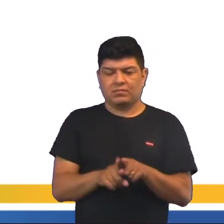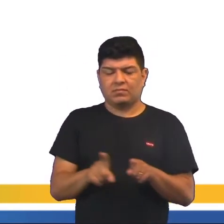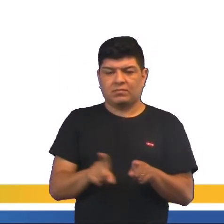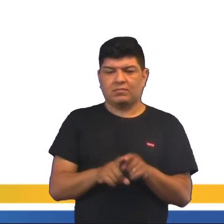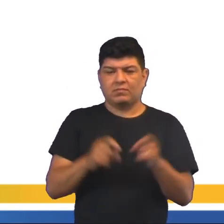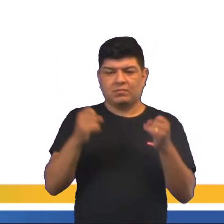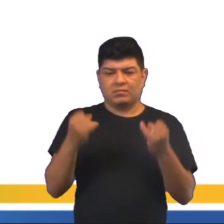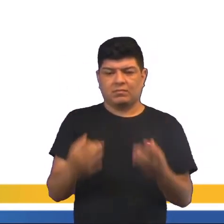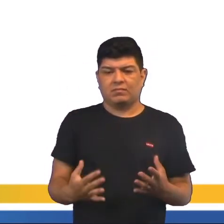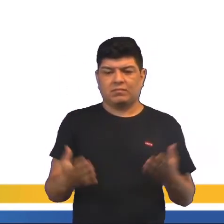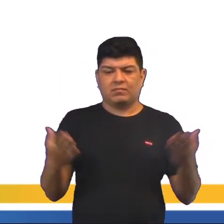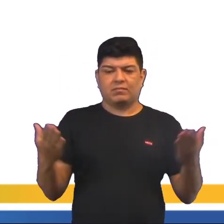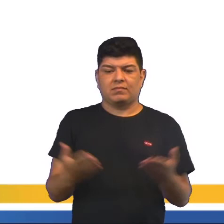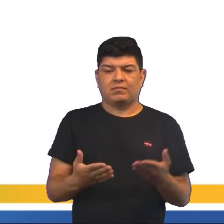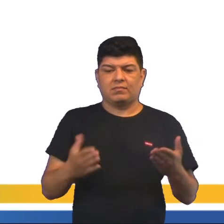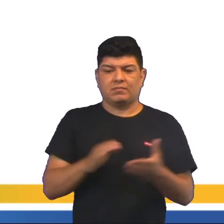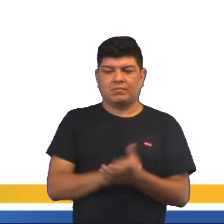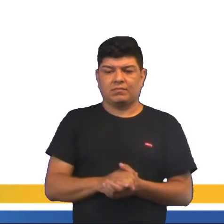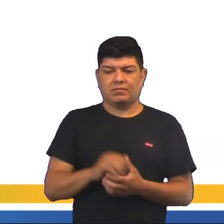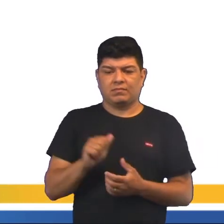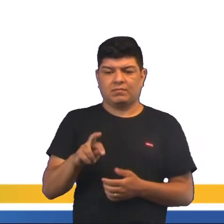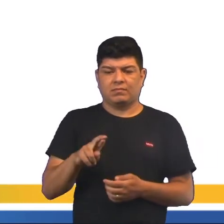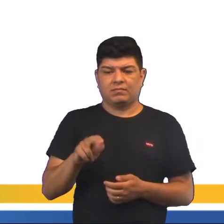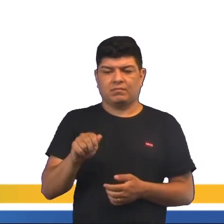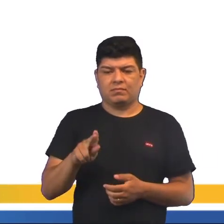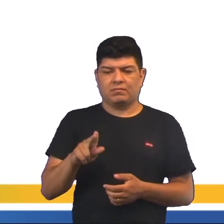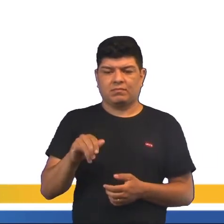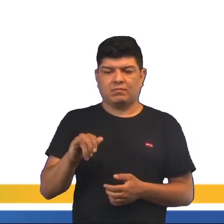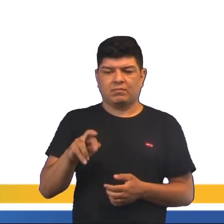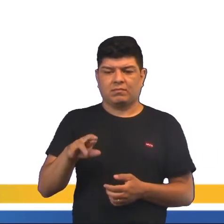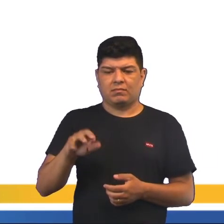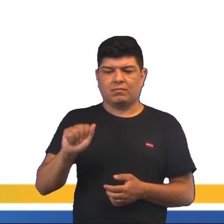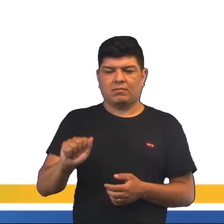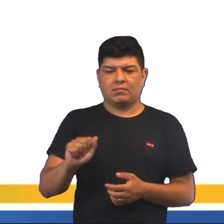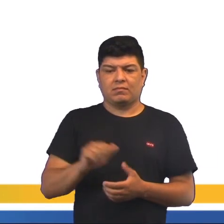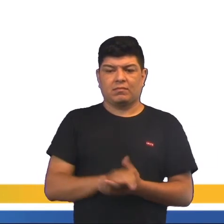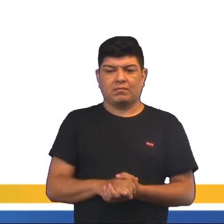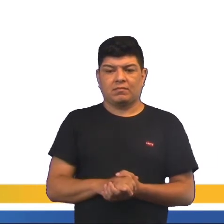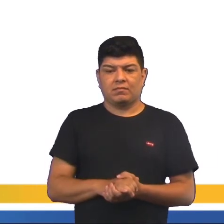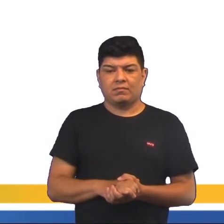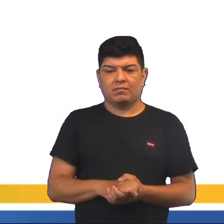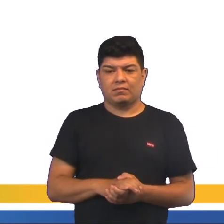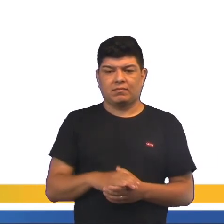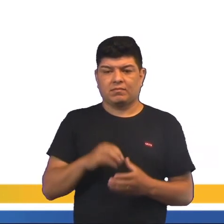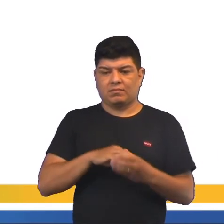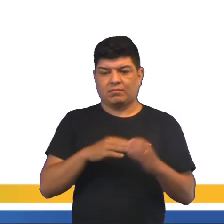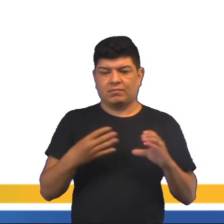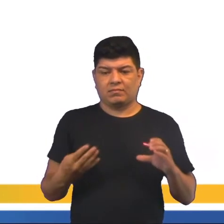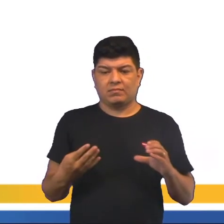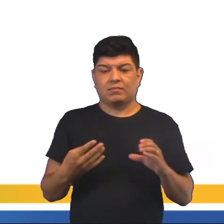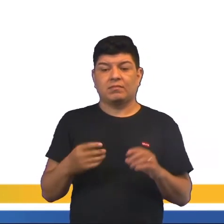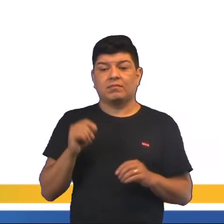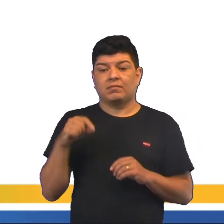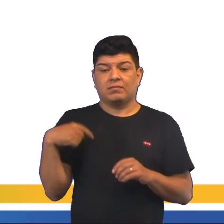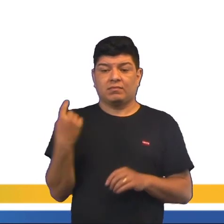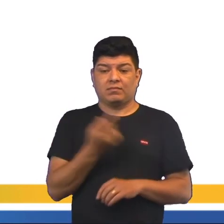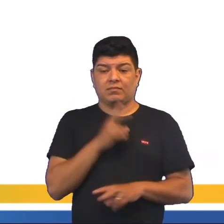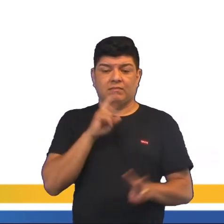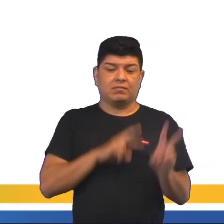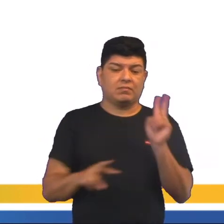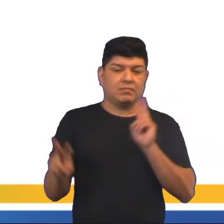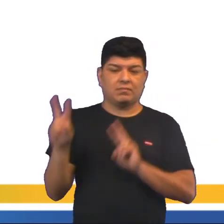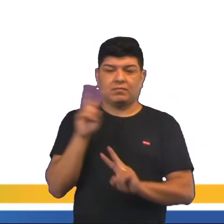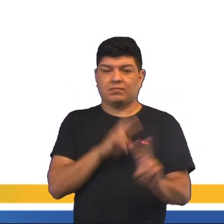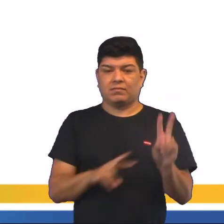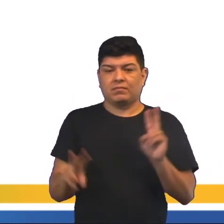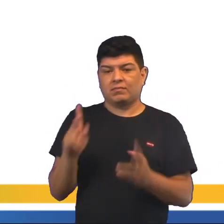que a gente acabou de falar da araucária, que também fica no sul do Brasil. Então a característica dela é, na nossa visão,